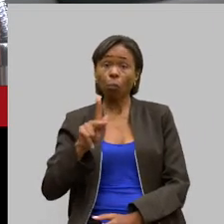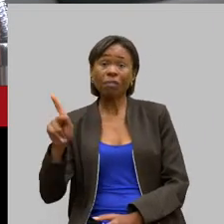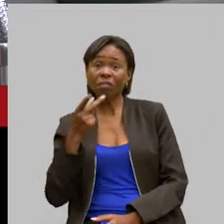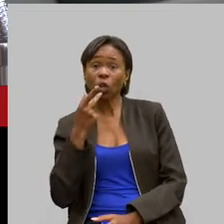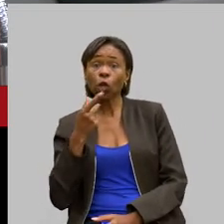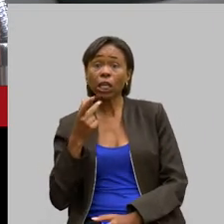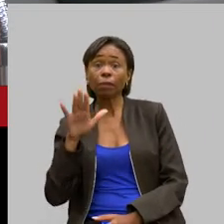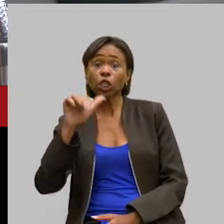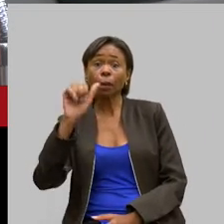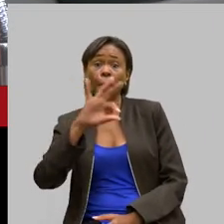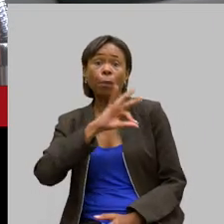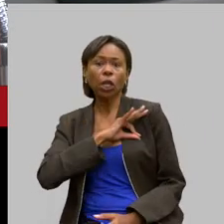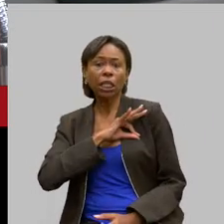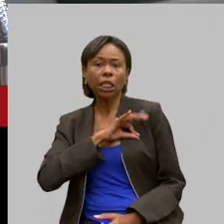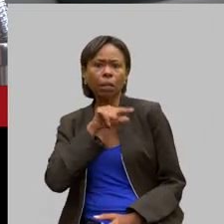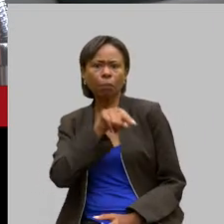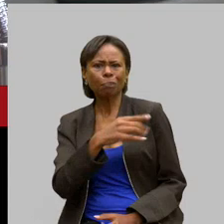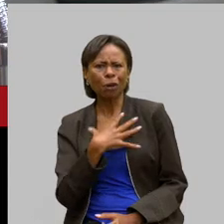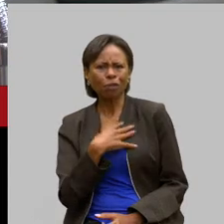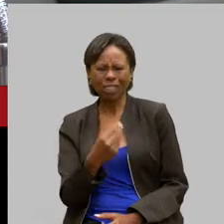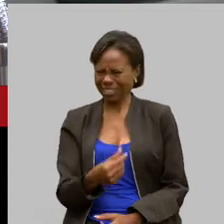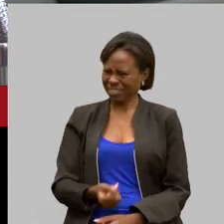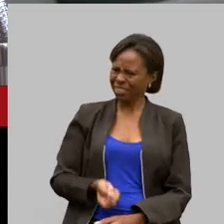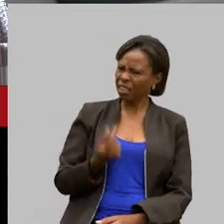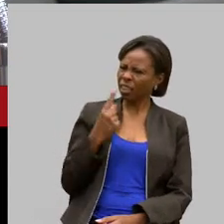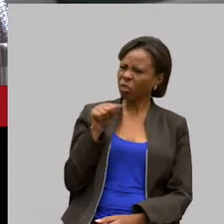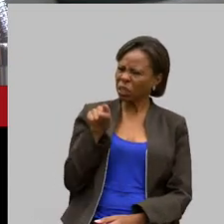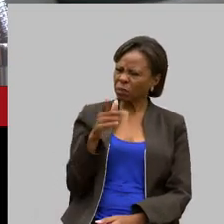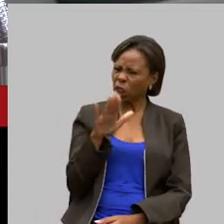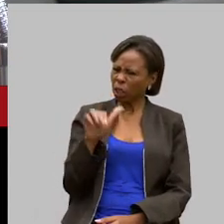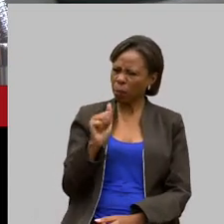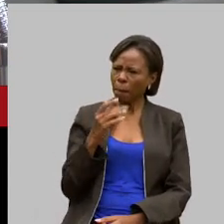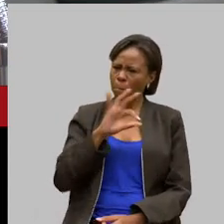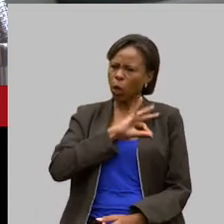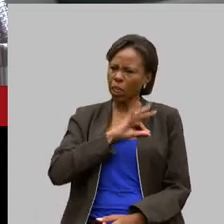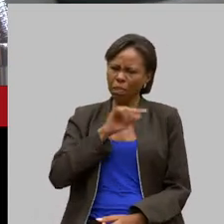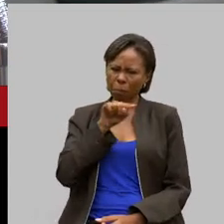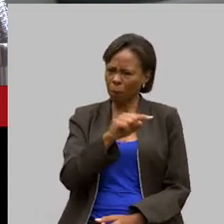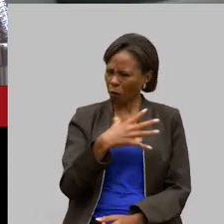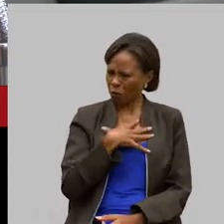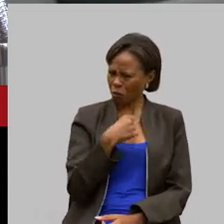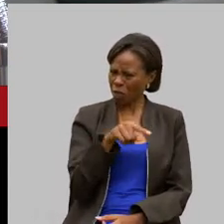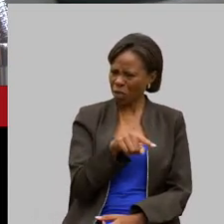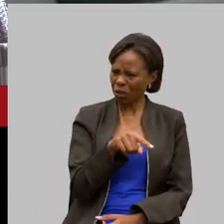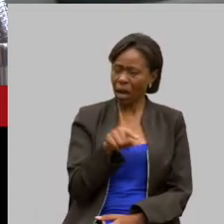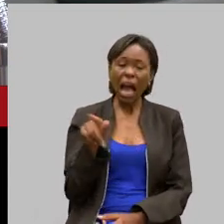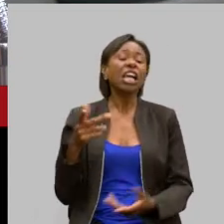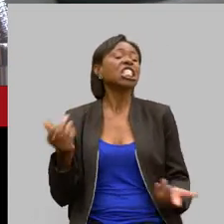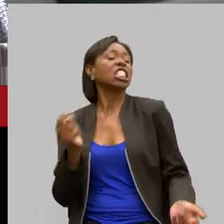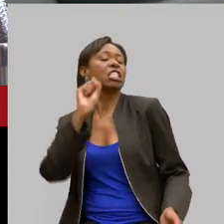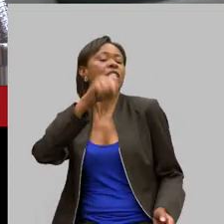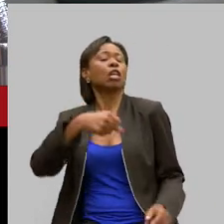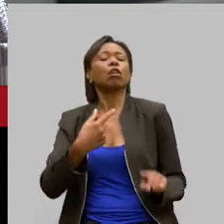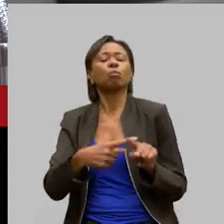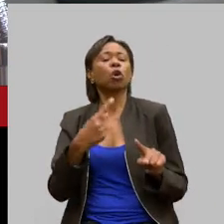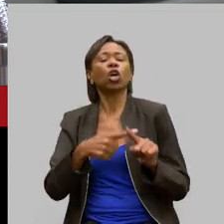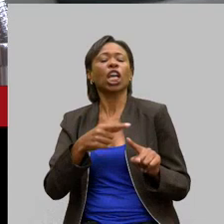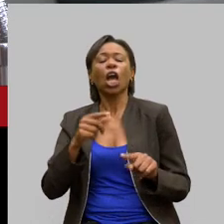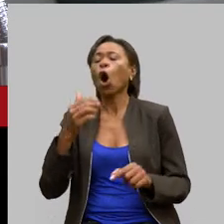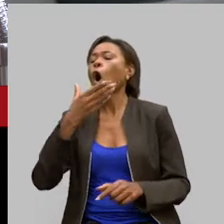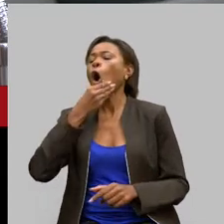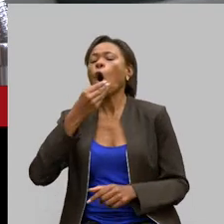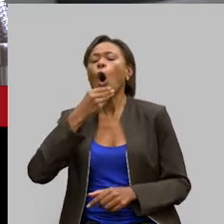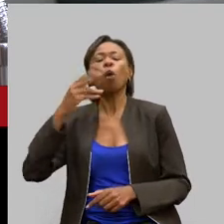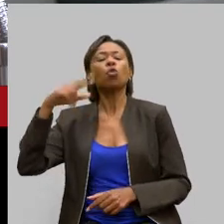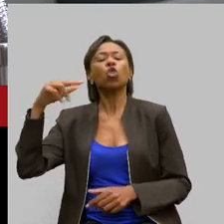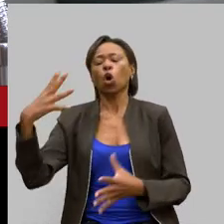cheguei lá e perguntei você vai chamar a polícia para ele vou porque homem nenhum me pôs a mão não vai ser uma criança de 4 anos que vai pôr